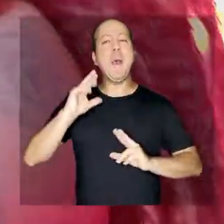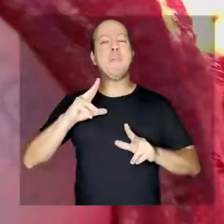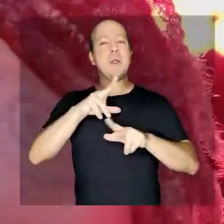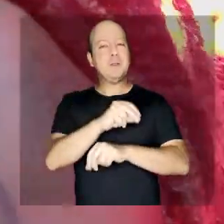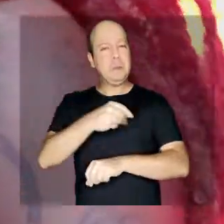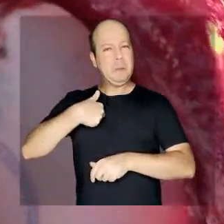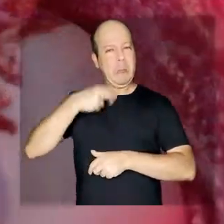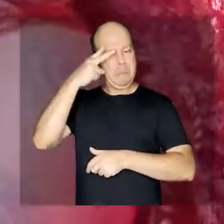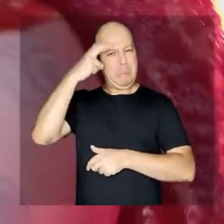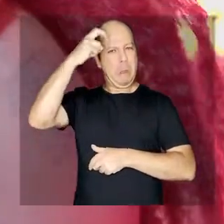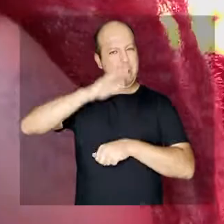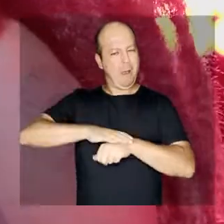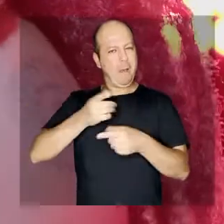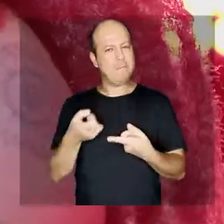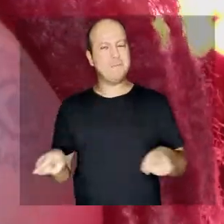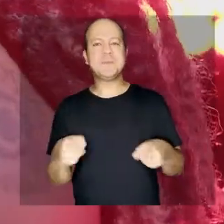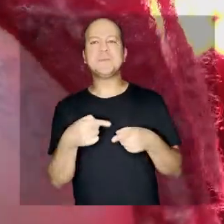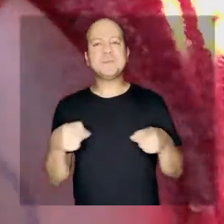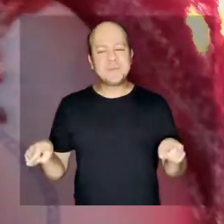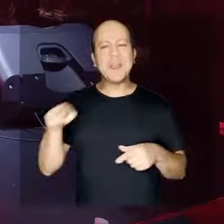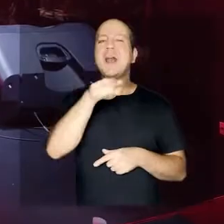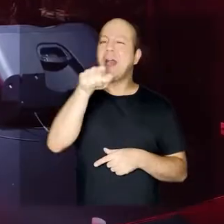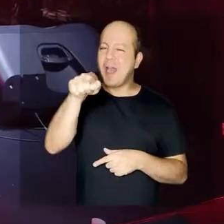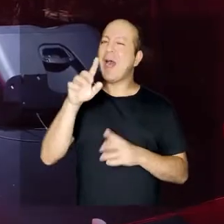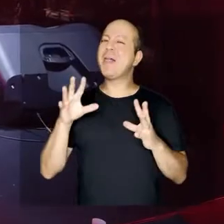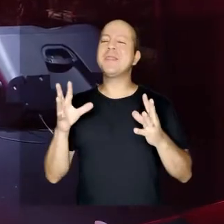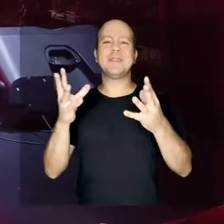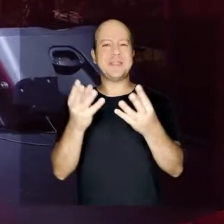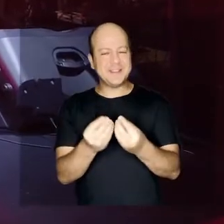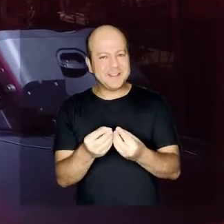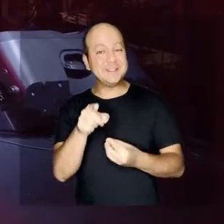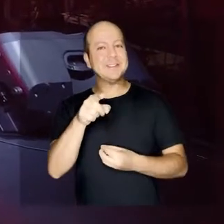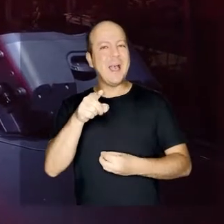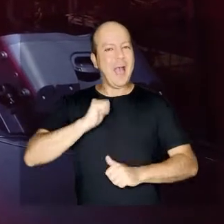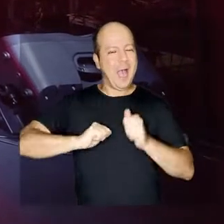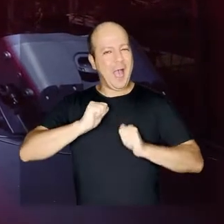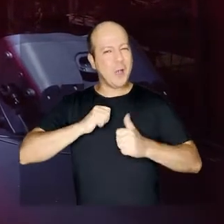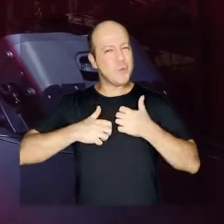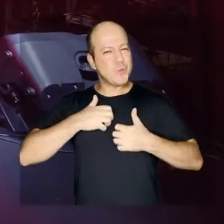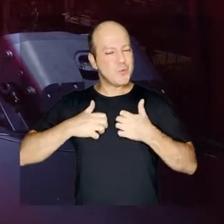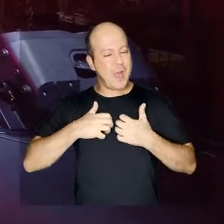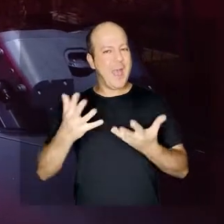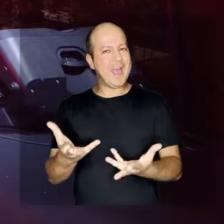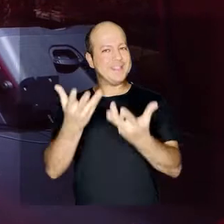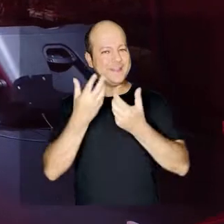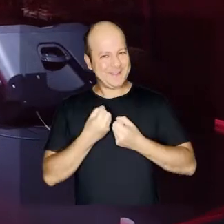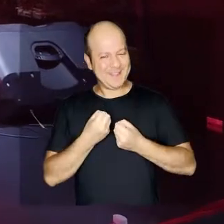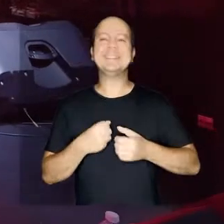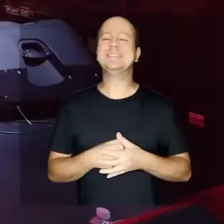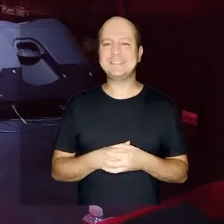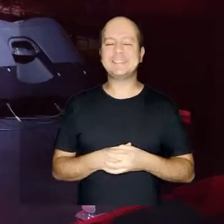produtor intelectual da música que eu acho que todos todas vocês tão ansiosos para